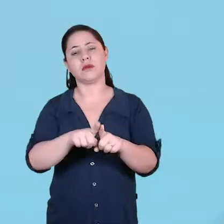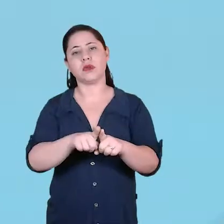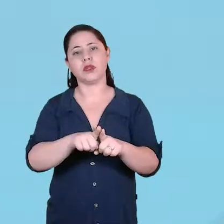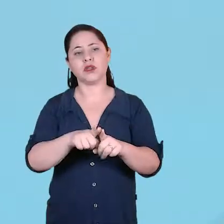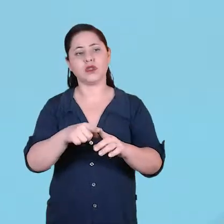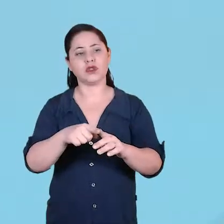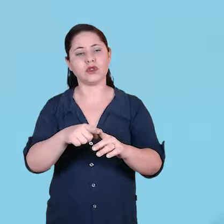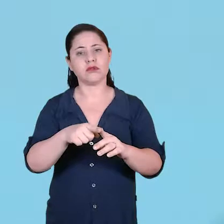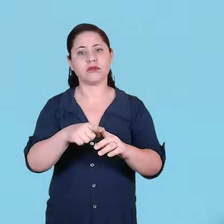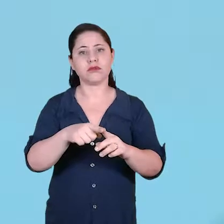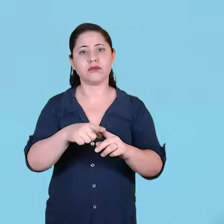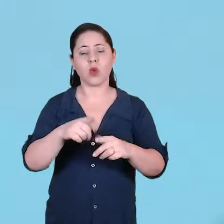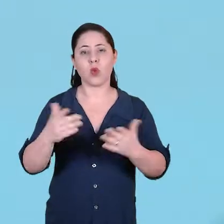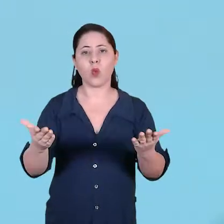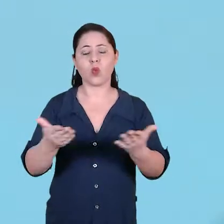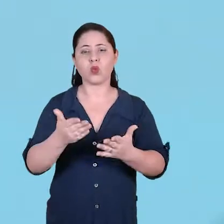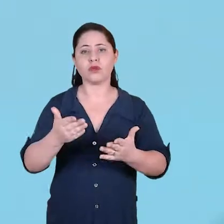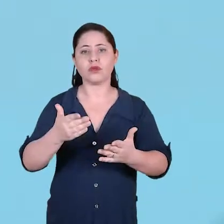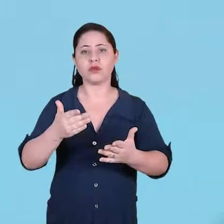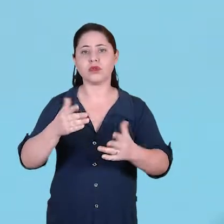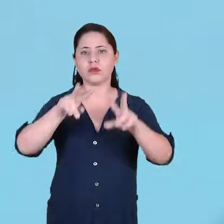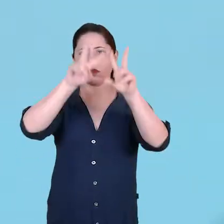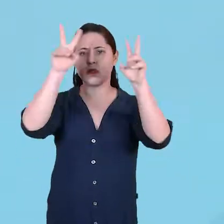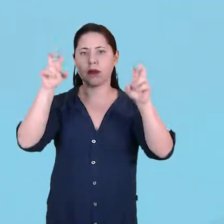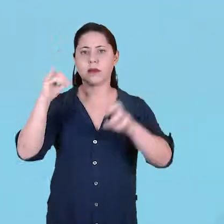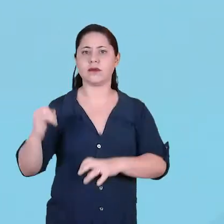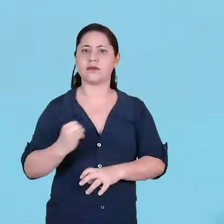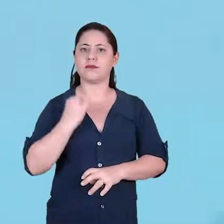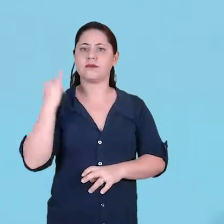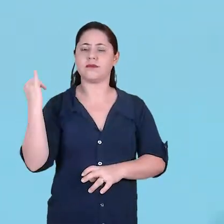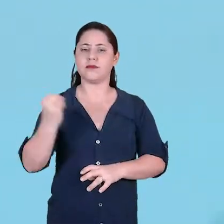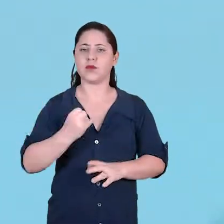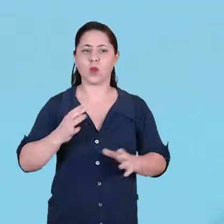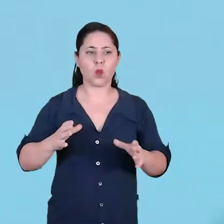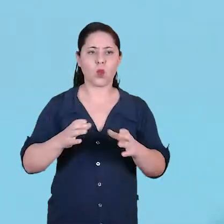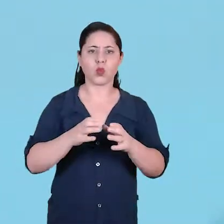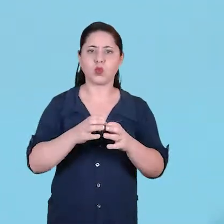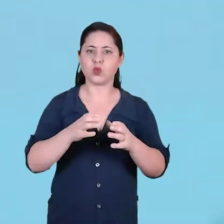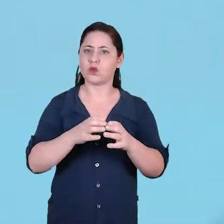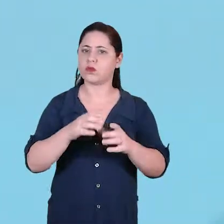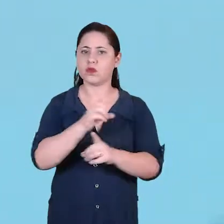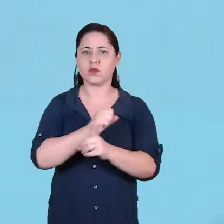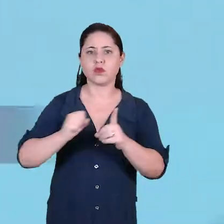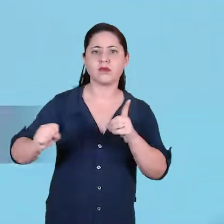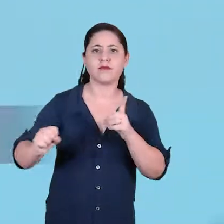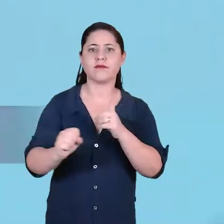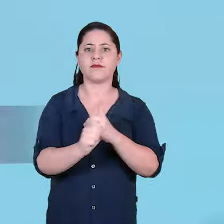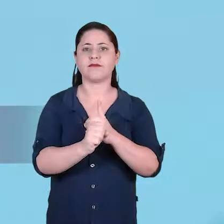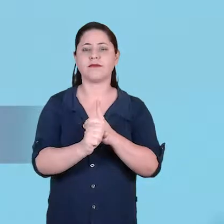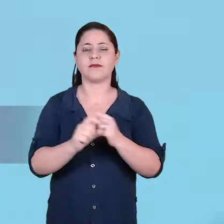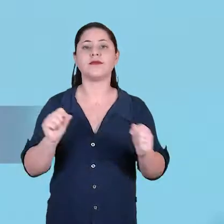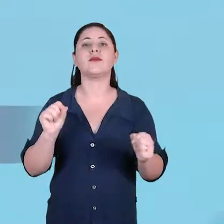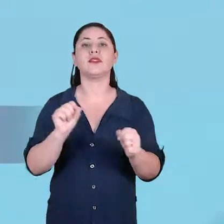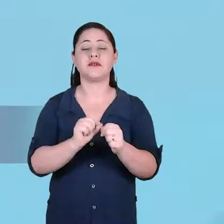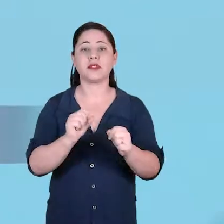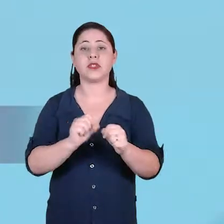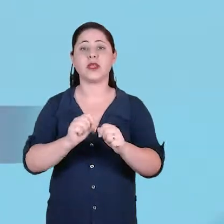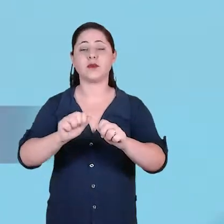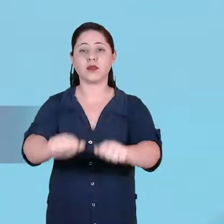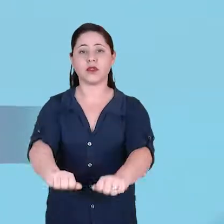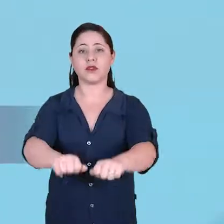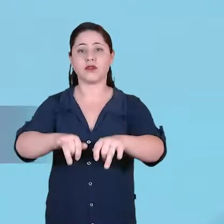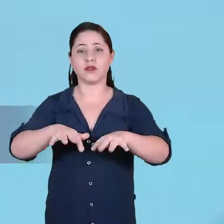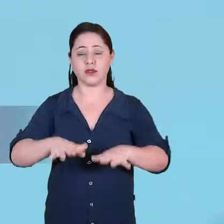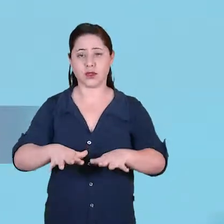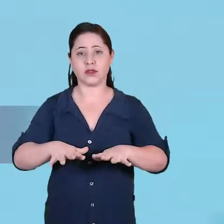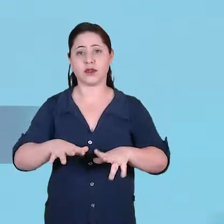na discussão de um tema, como foi dito, extremamente importante para o conjunto da sociedade. Nós fizemos aquela audiência